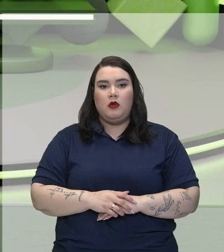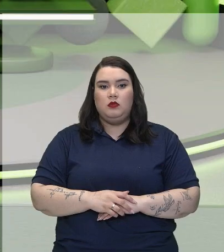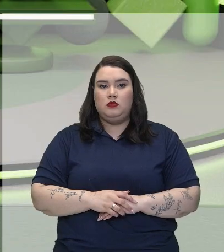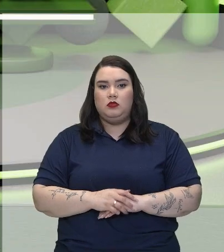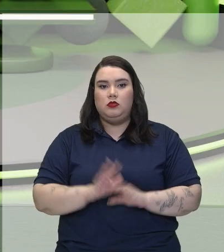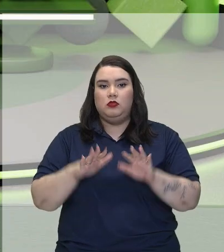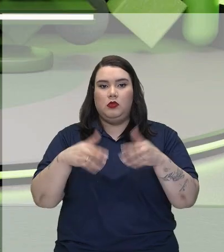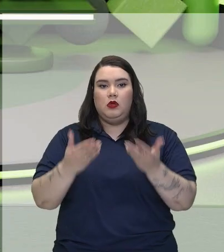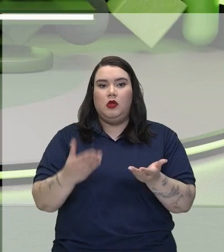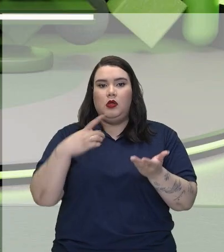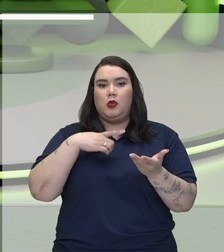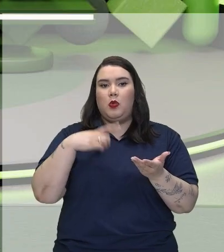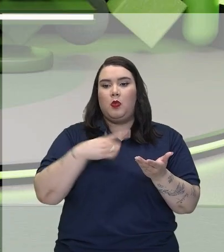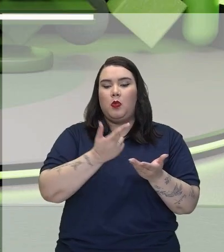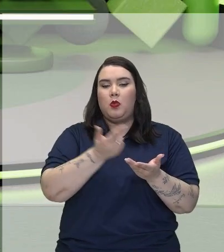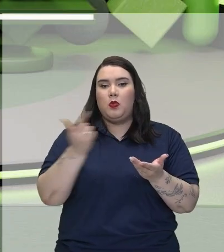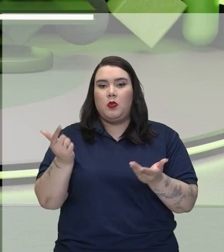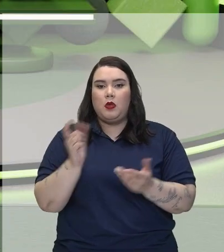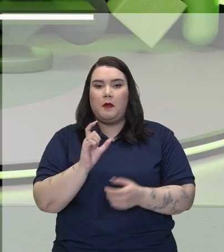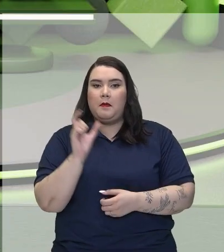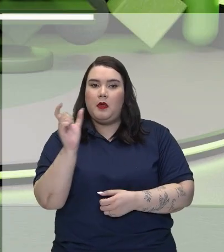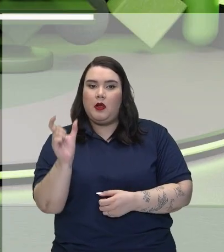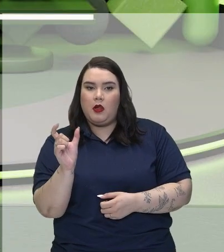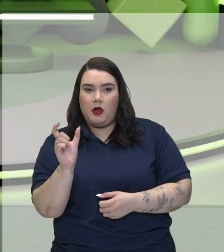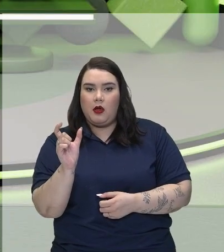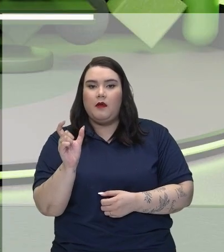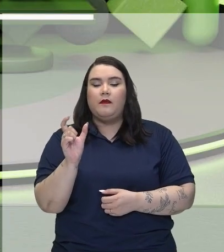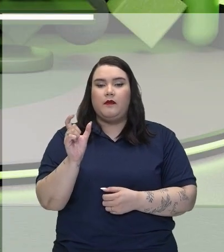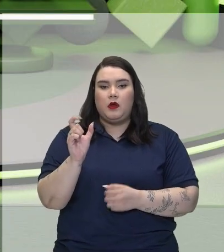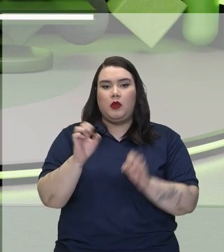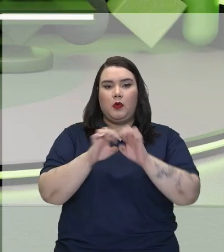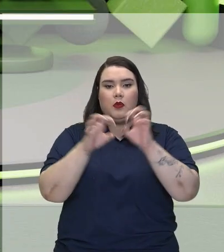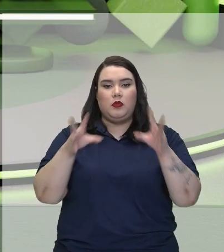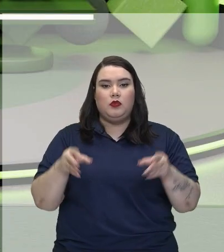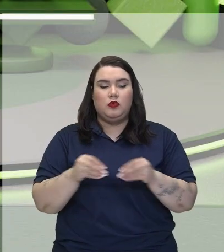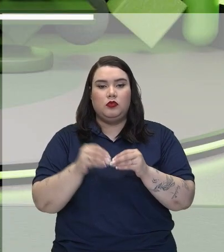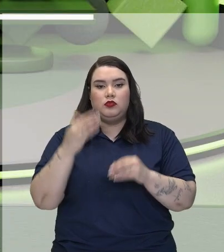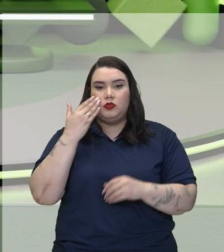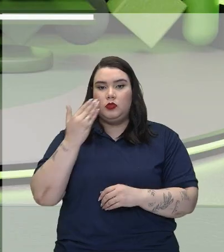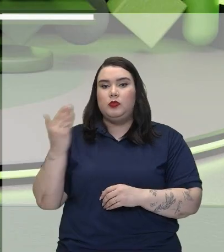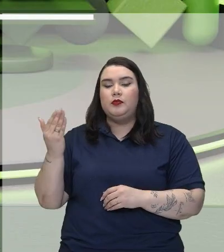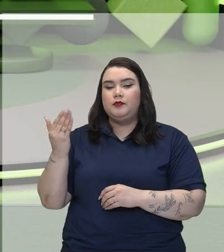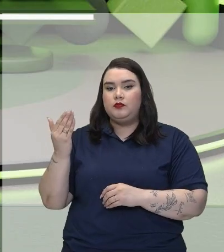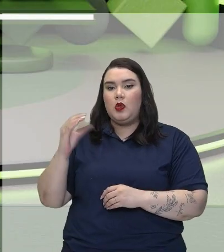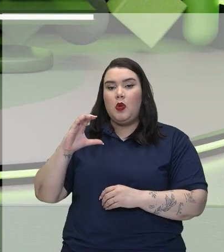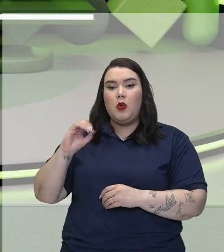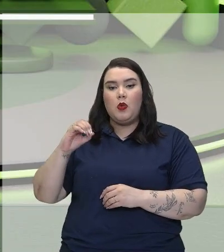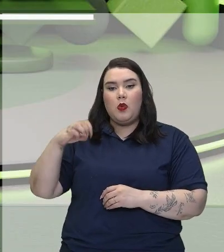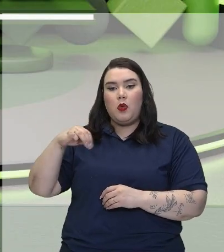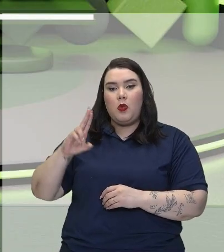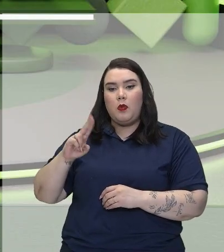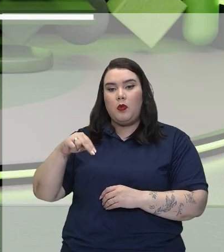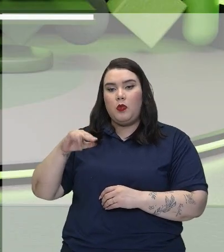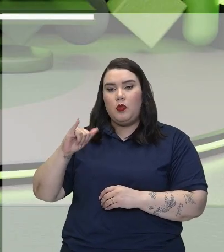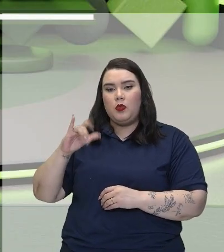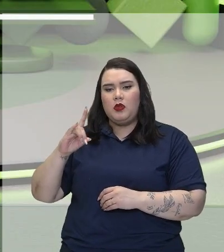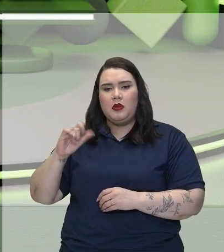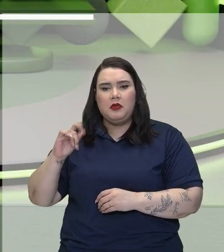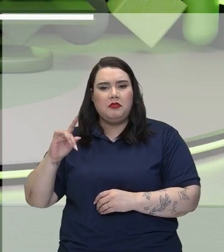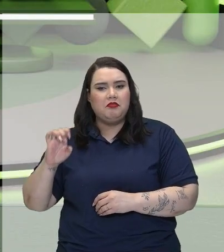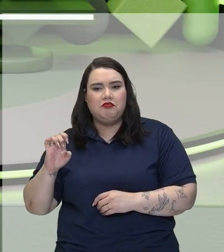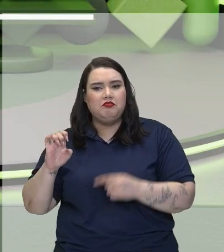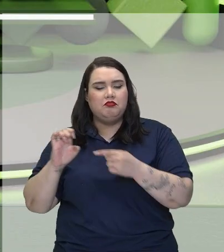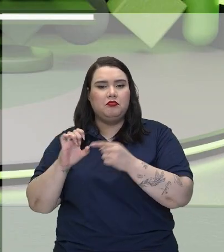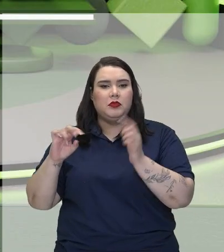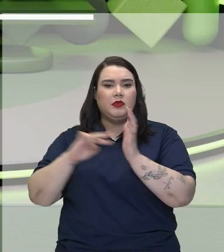uma outra terminologia aí da ecologia, que é a comunidade, né? Quando eu falo de